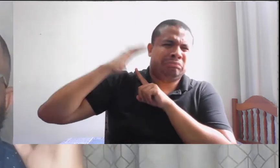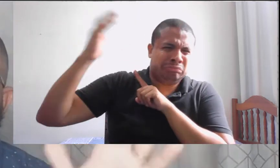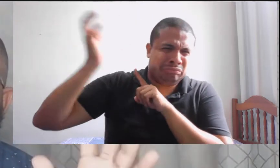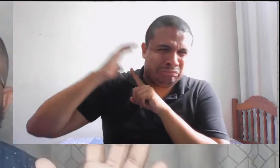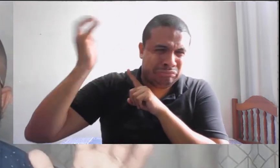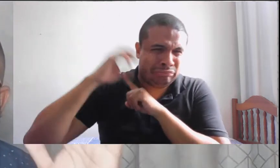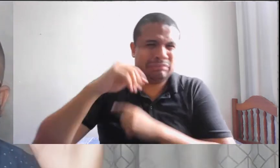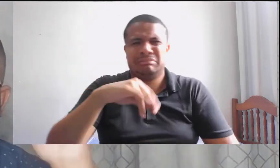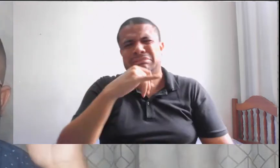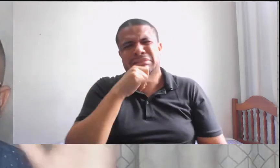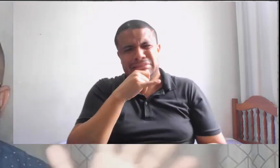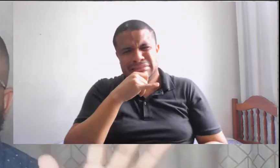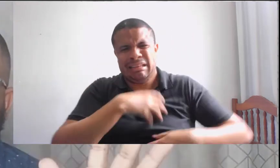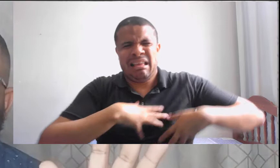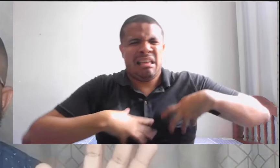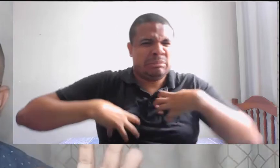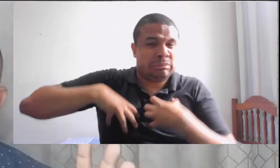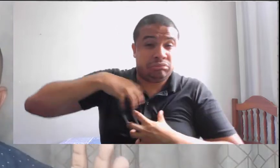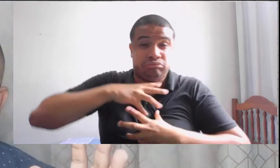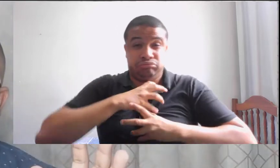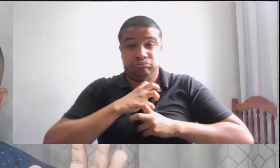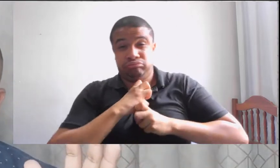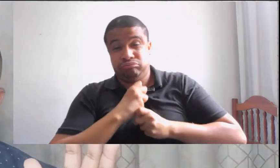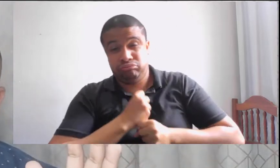cheio de tristeza, cheio de angústias,